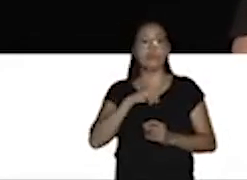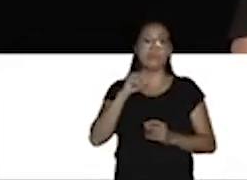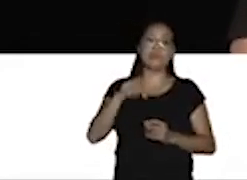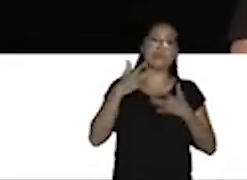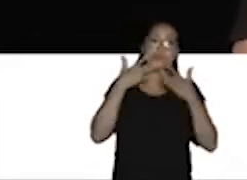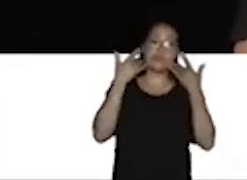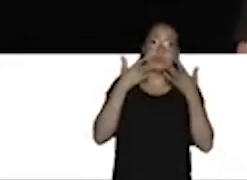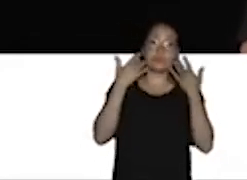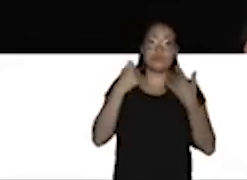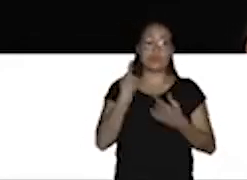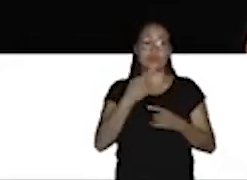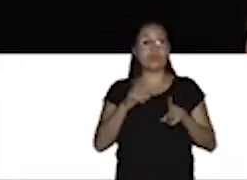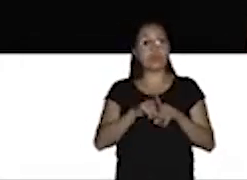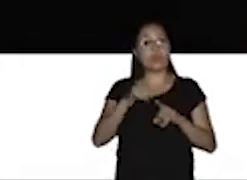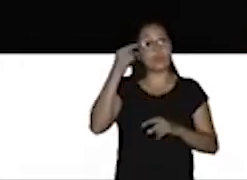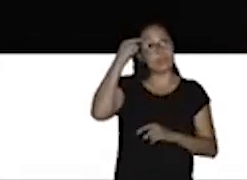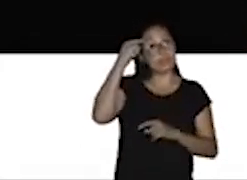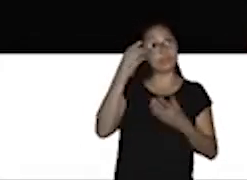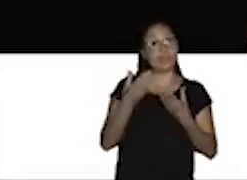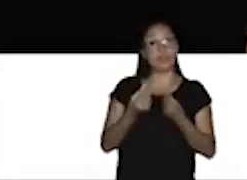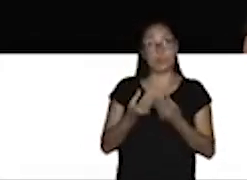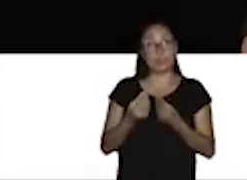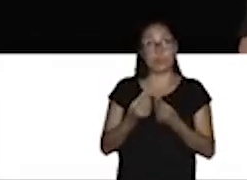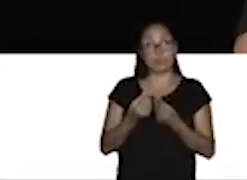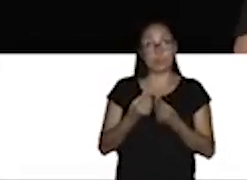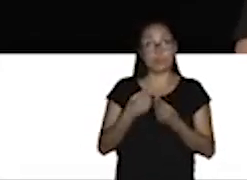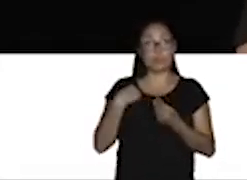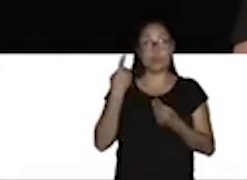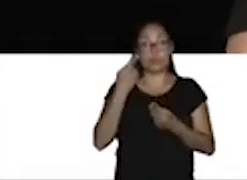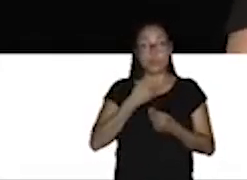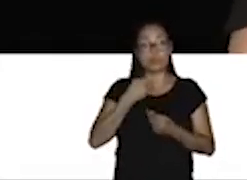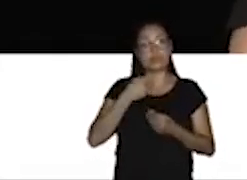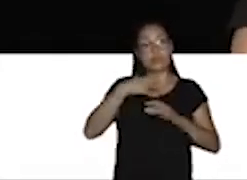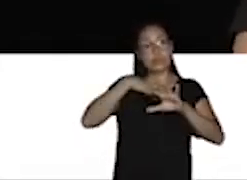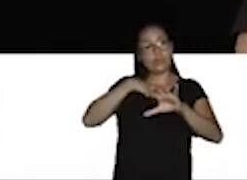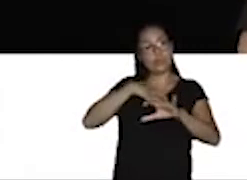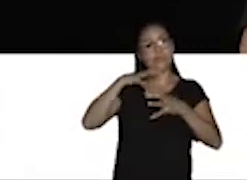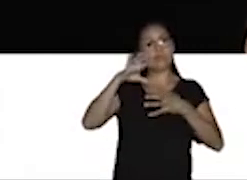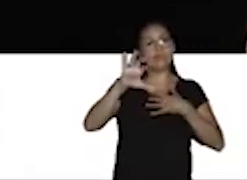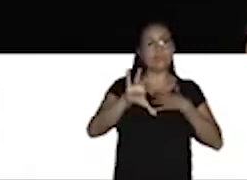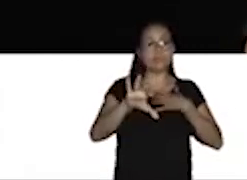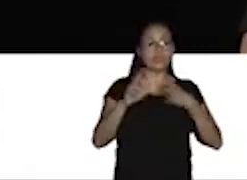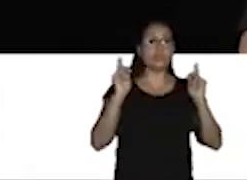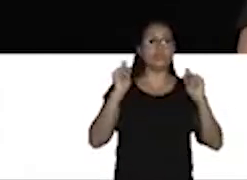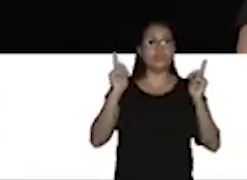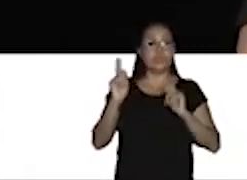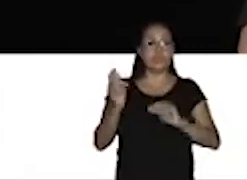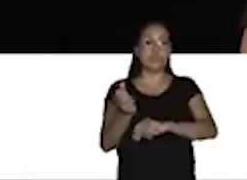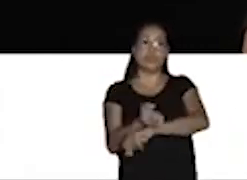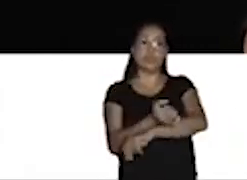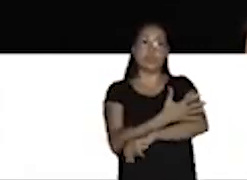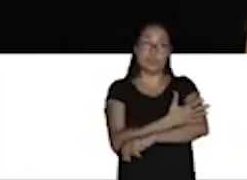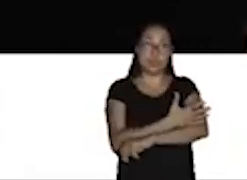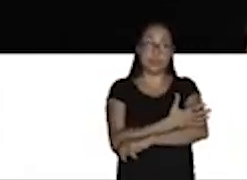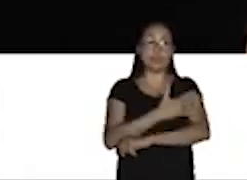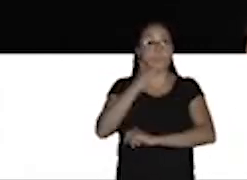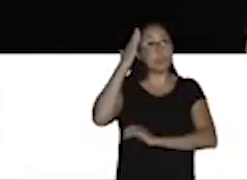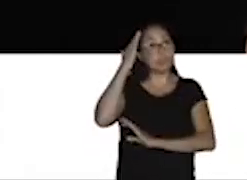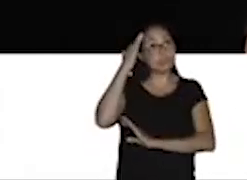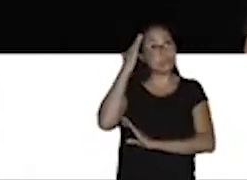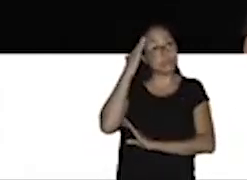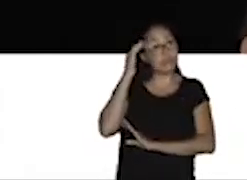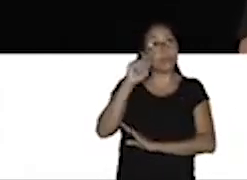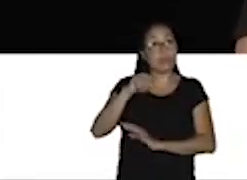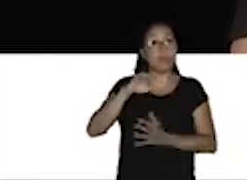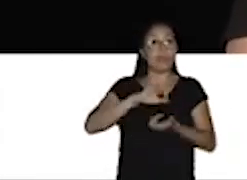também pensar bastante, né? Para a gente se colocar a pensar, para a gente se divertir, para a gente se emocionar e saber o quanto